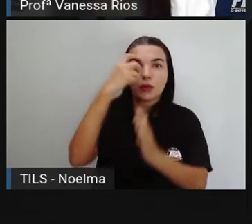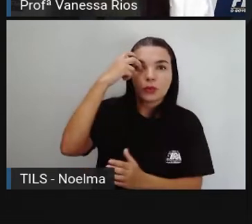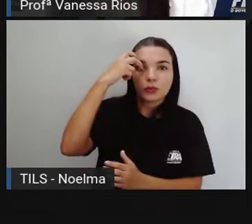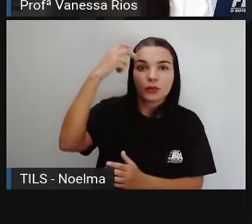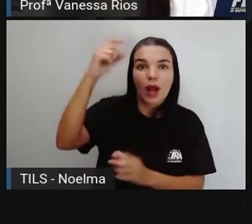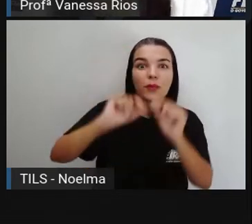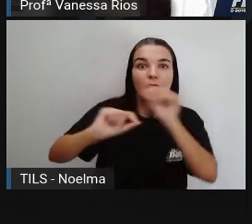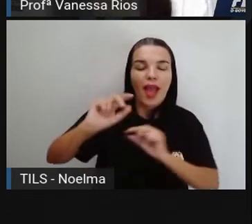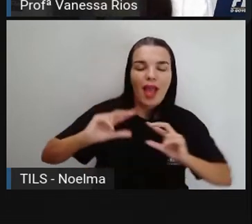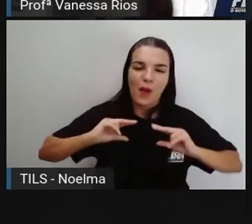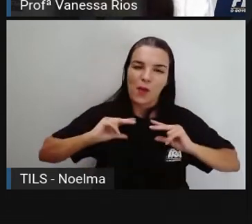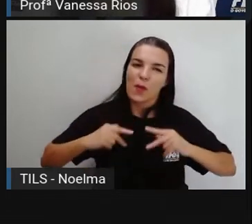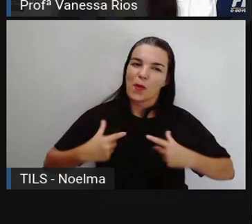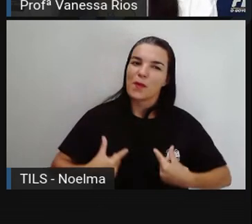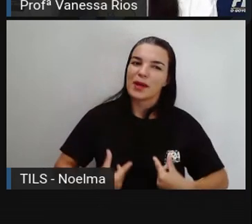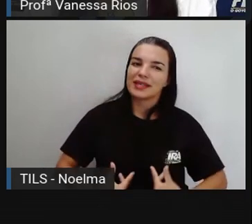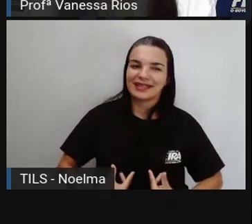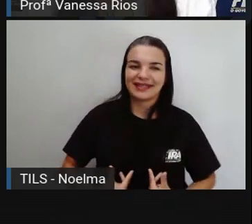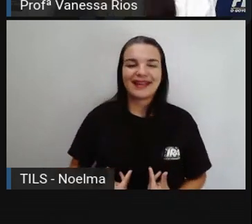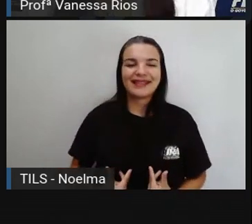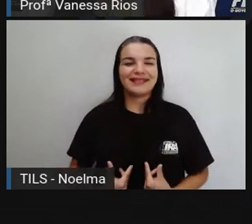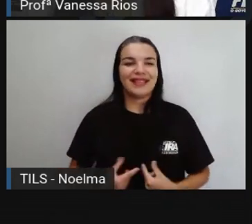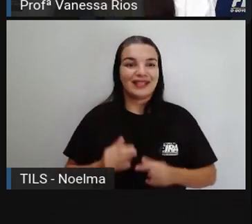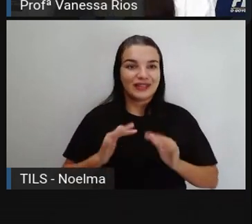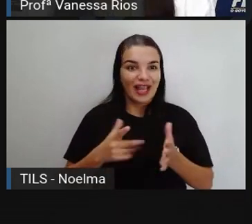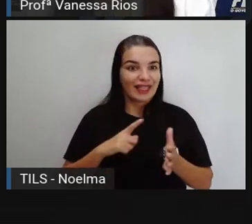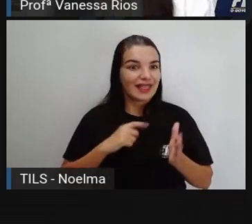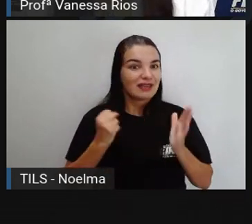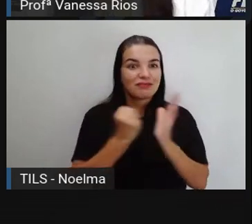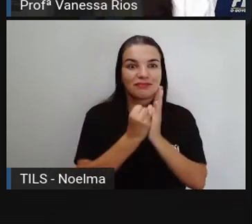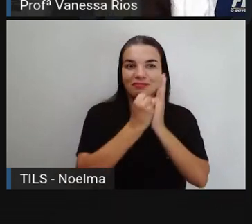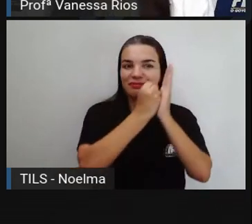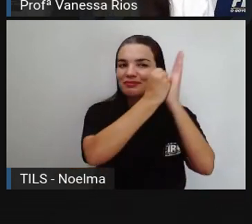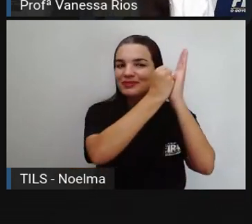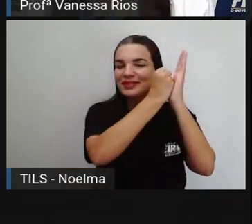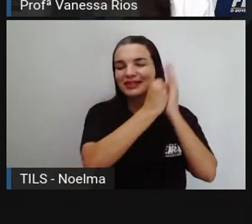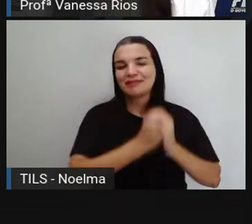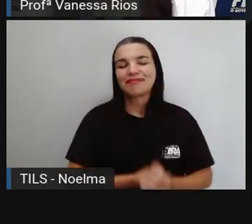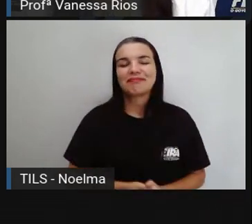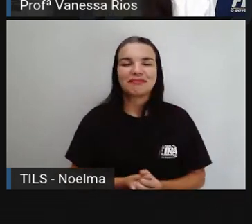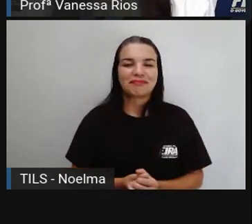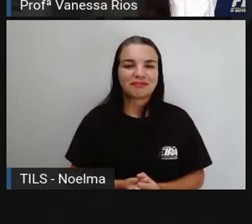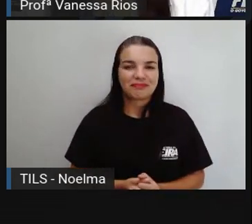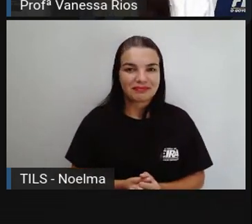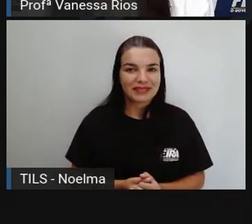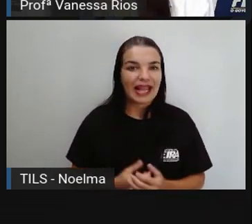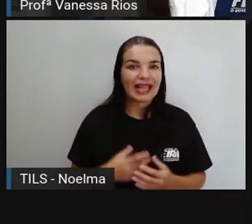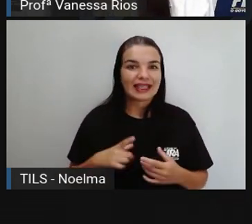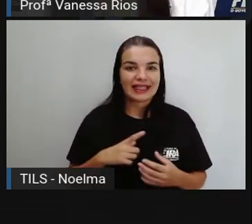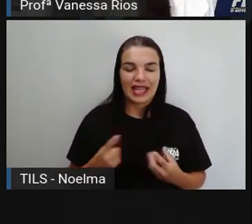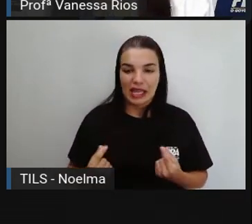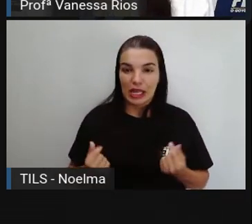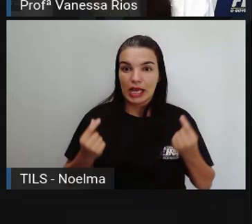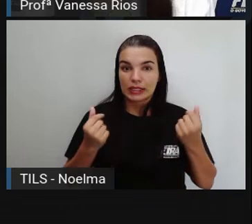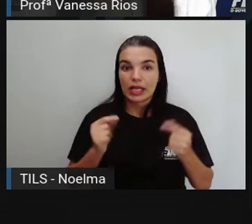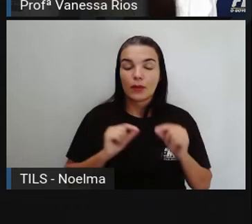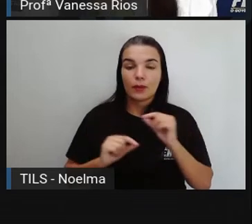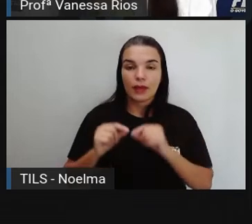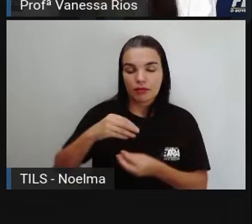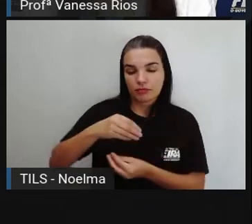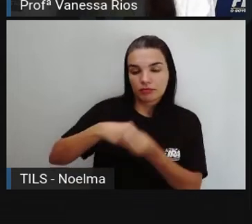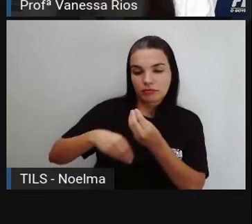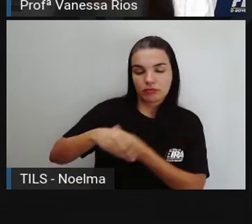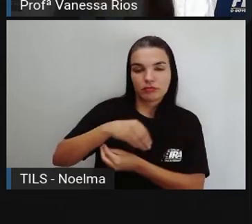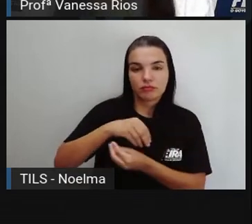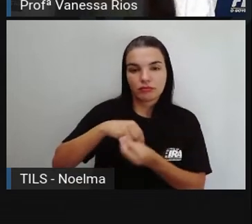aí uma representação cultural que nos enriquece em relação à Bahia, porque